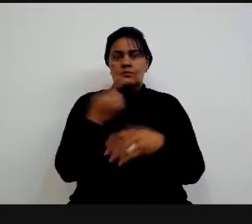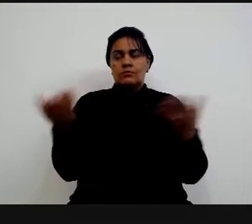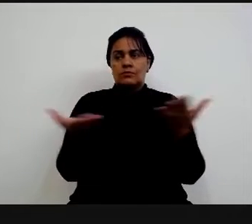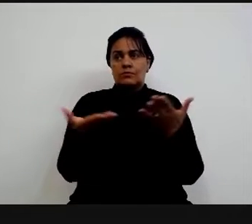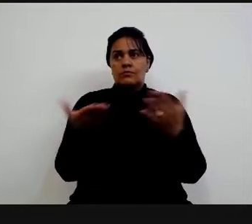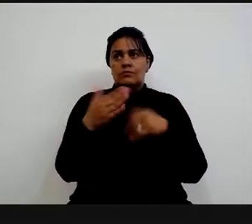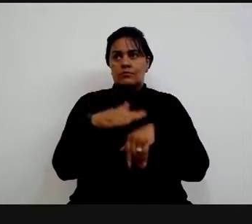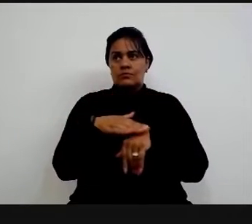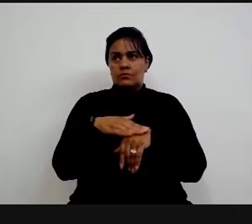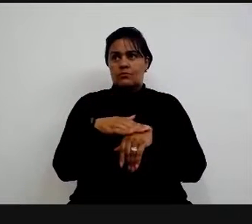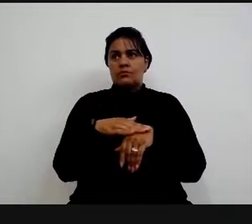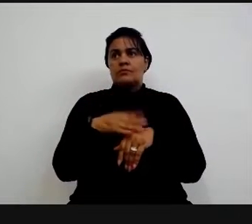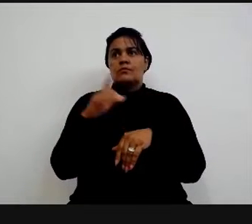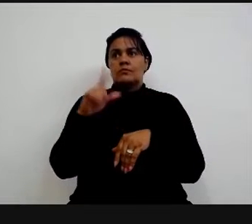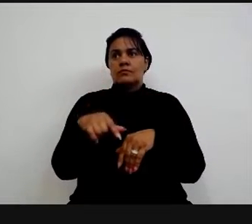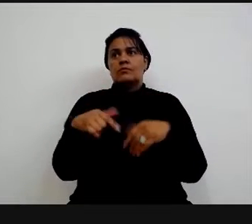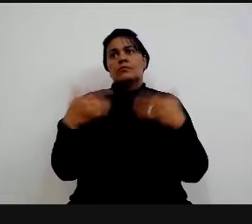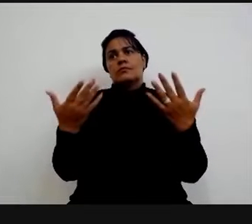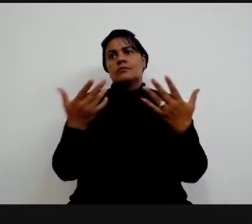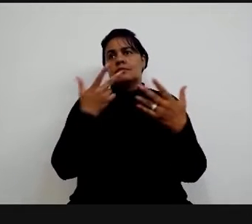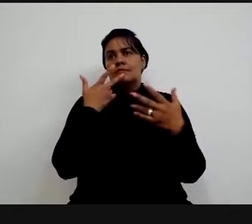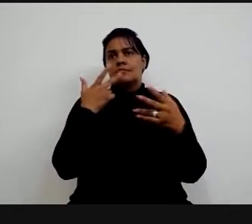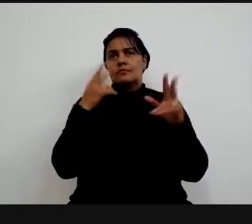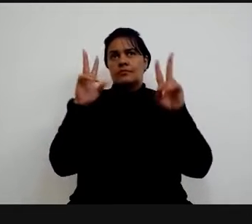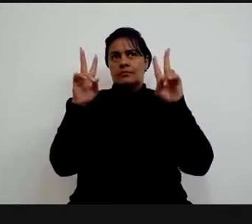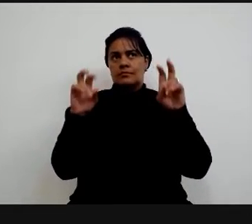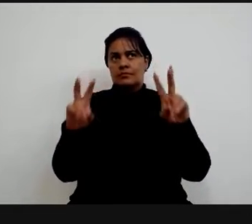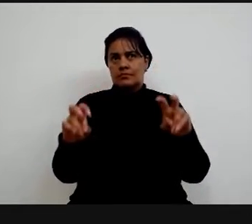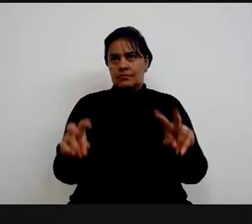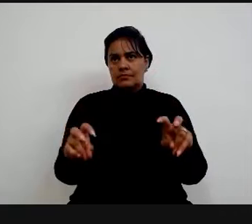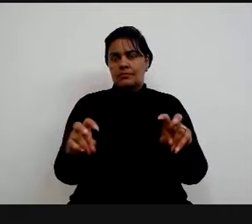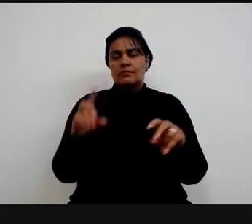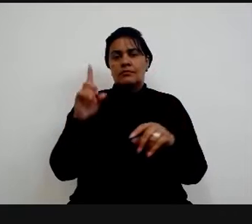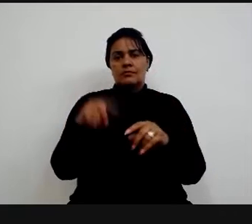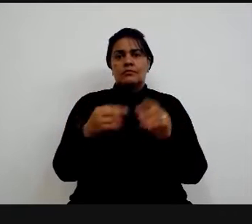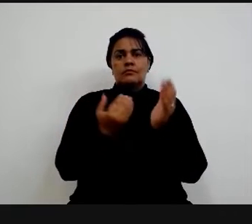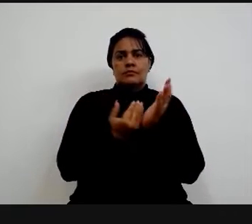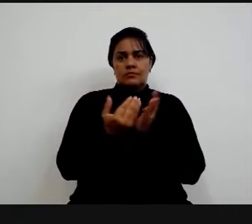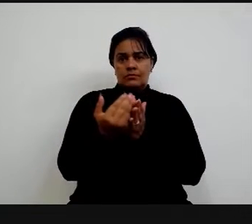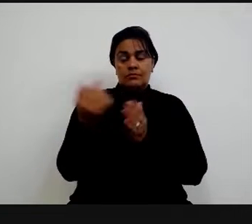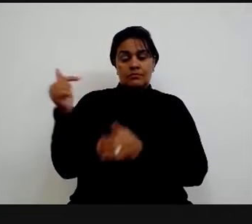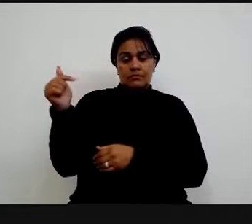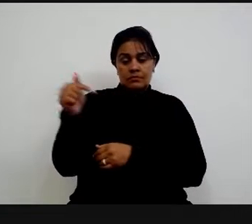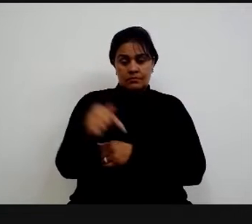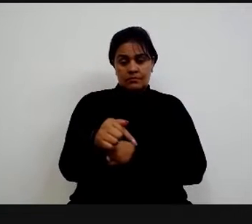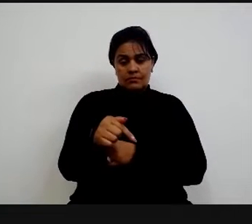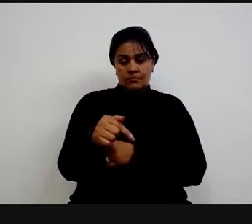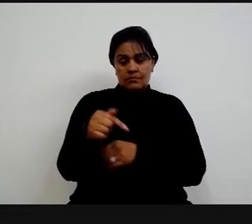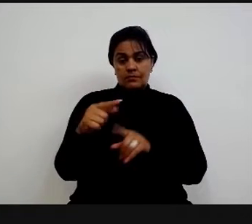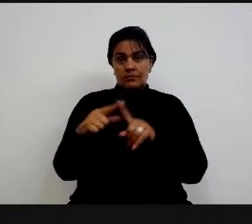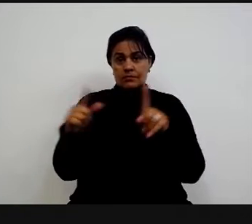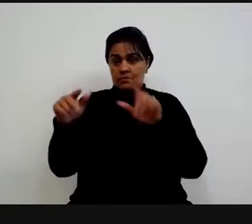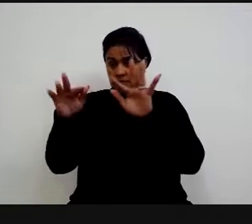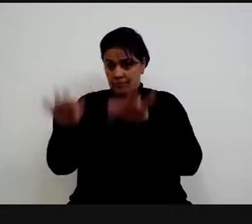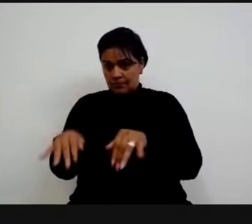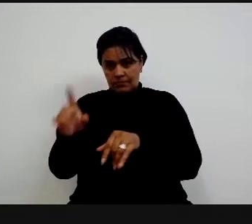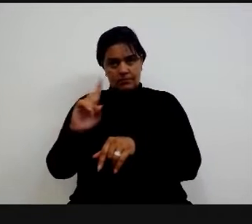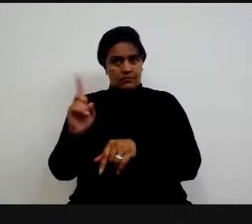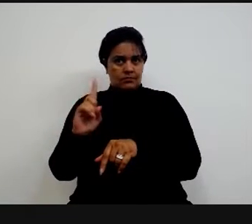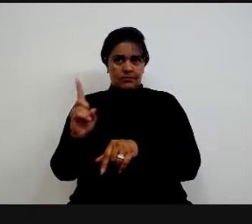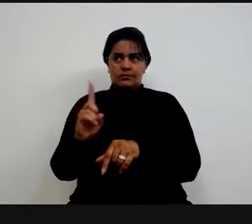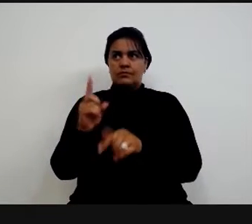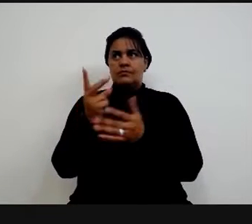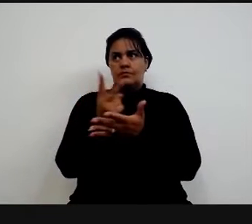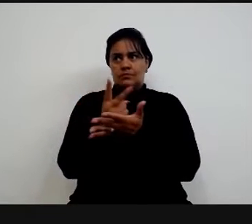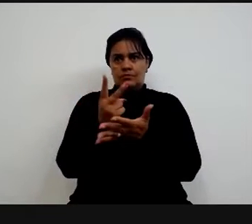nesse momento, é justamente trabalhar como uma conversa que se inicia aqui, mas que continua